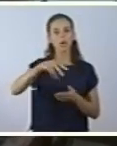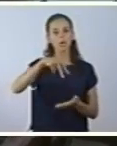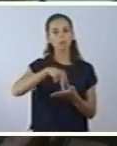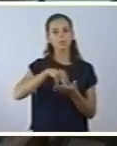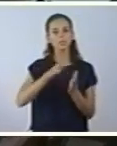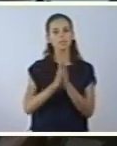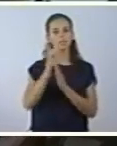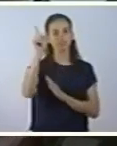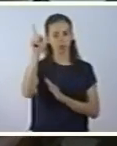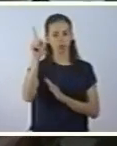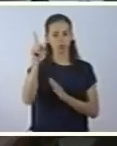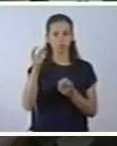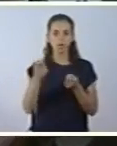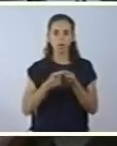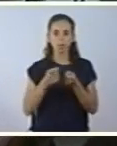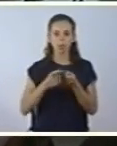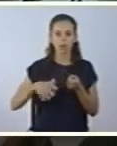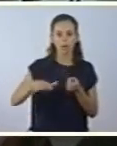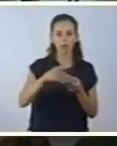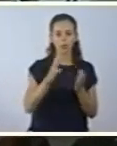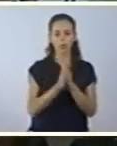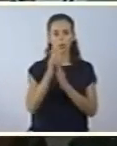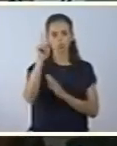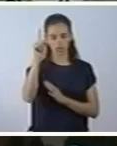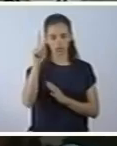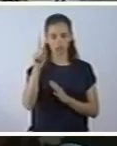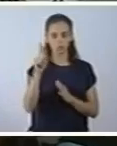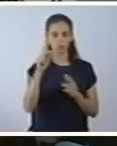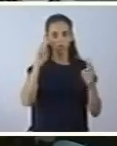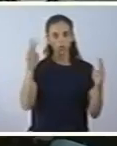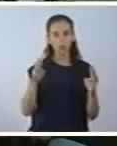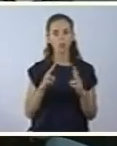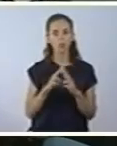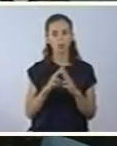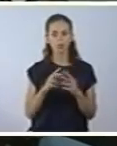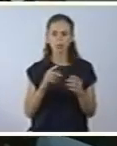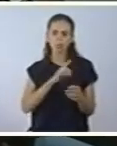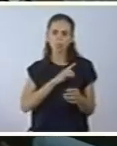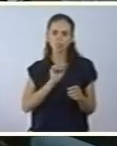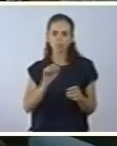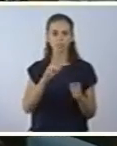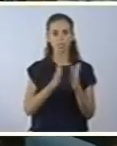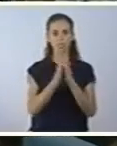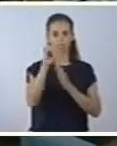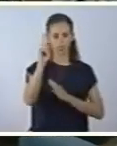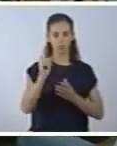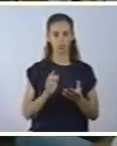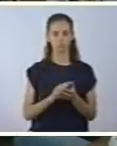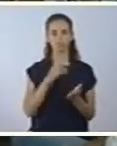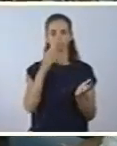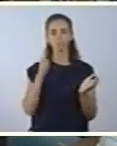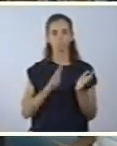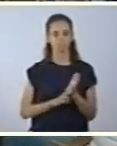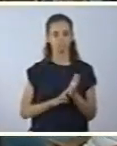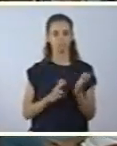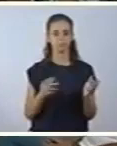de Deus, da proximidade com Deus, do encontro íntimo com Deus. É